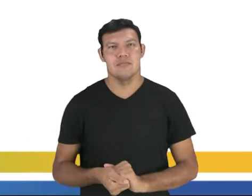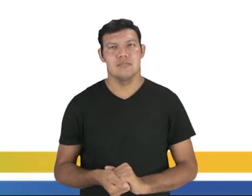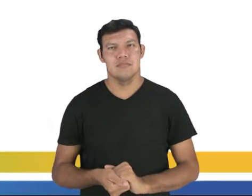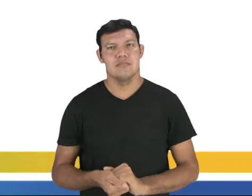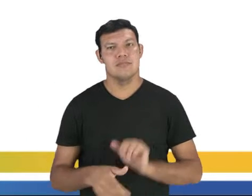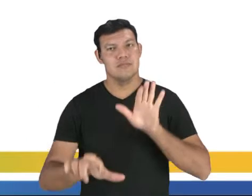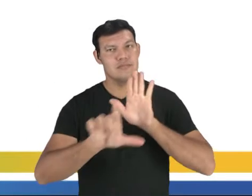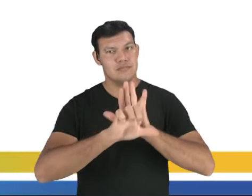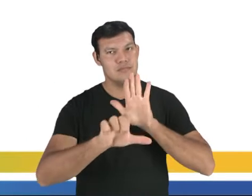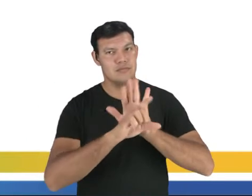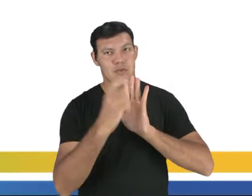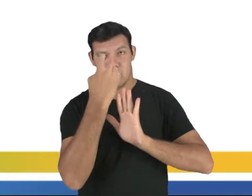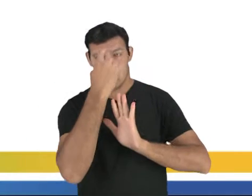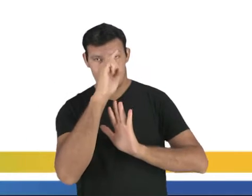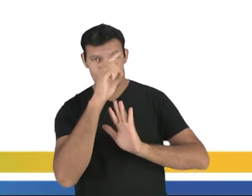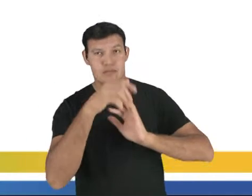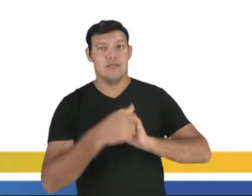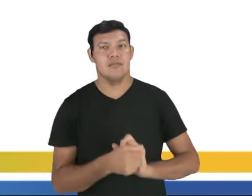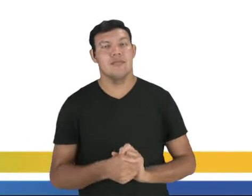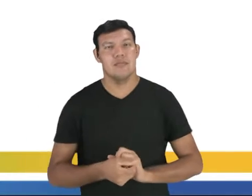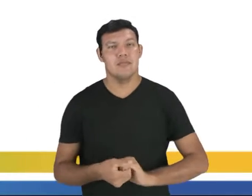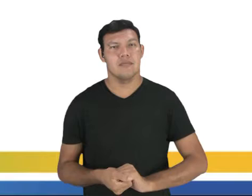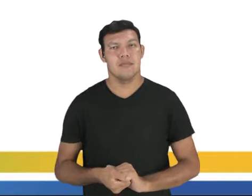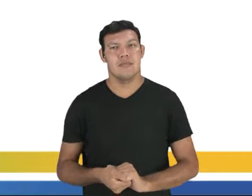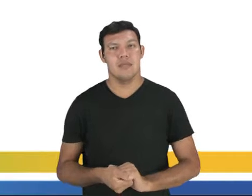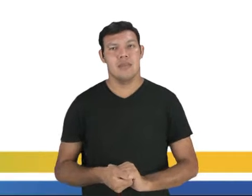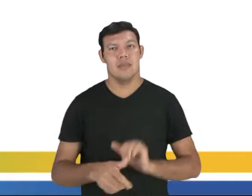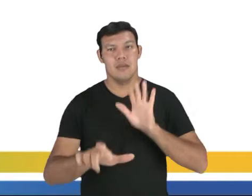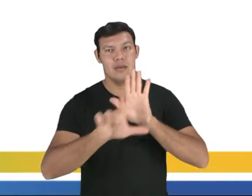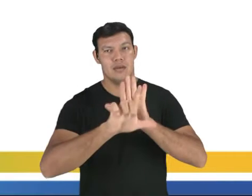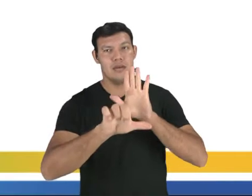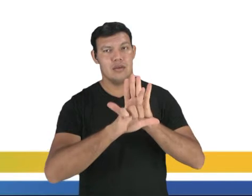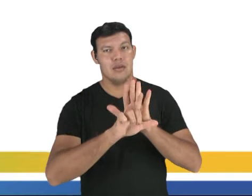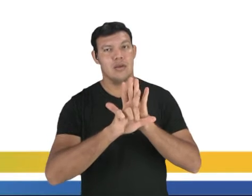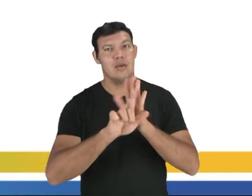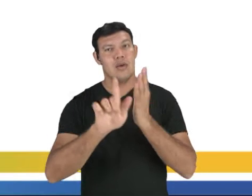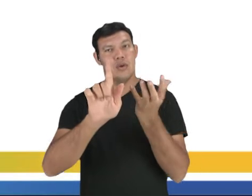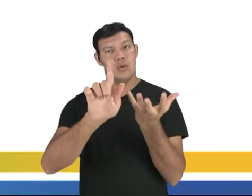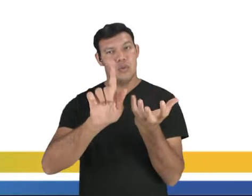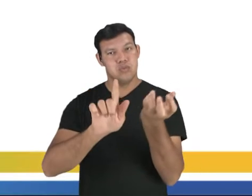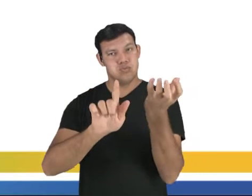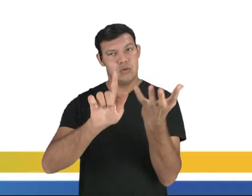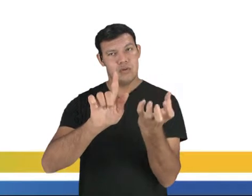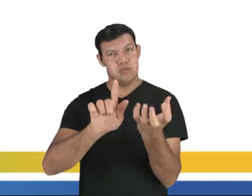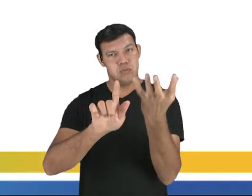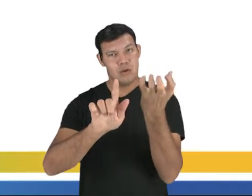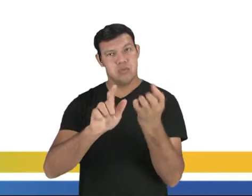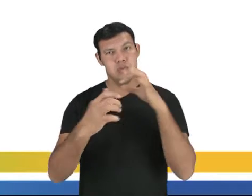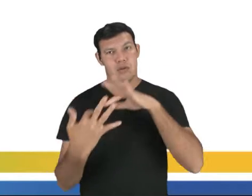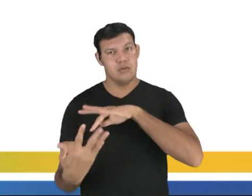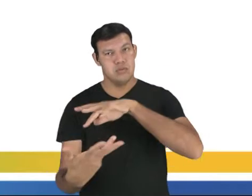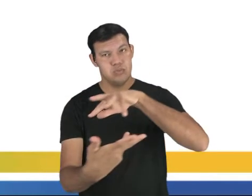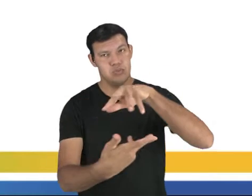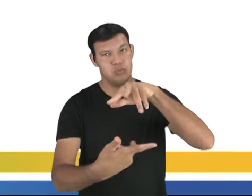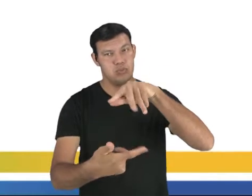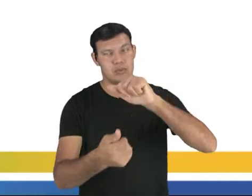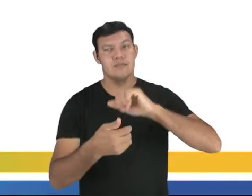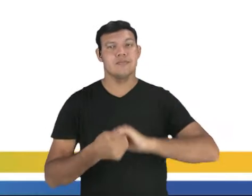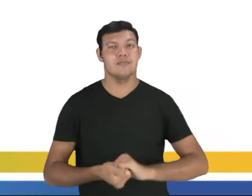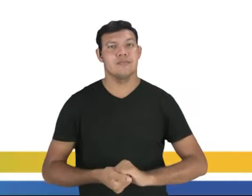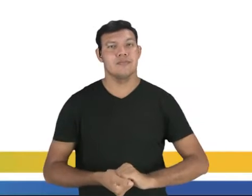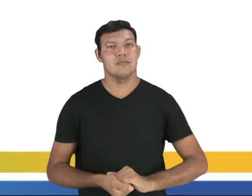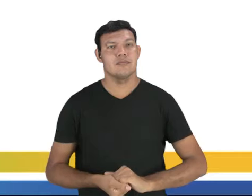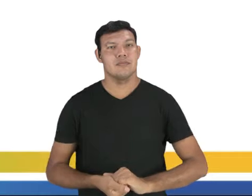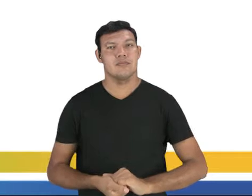as leis, e uma delas, né, nós chamamos de lei da gravitação universal, né, além das leis nós chamamos leis de Newton,